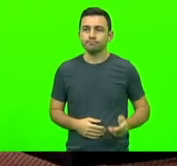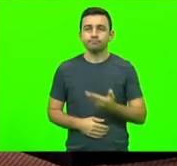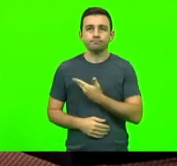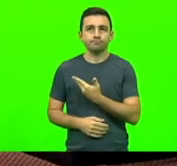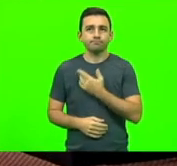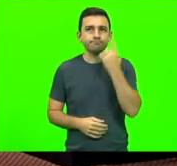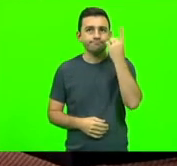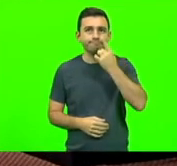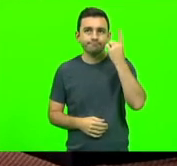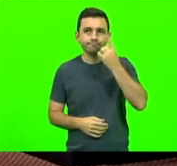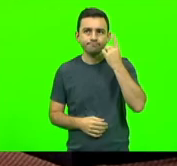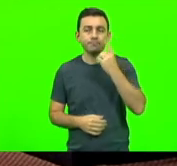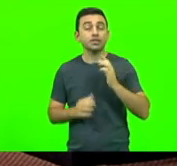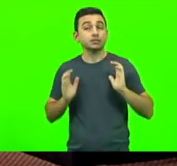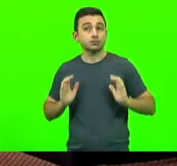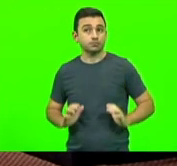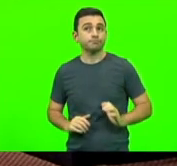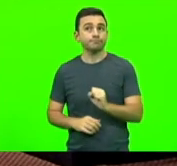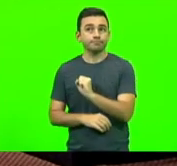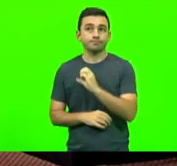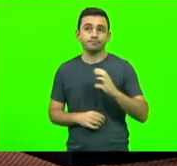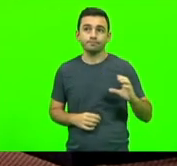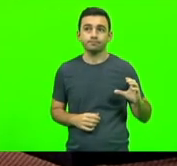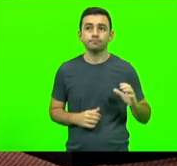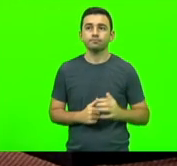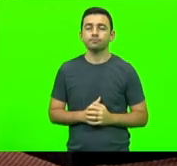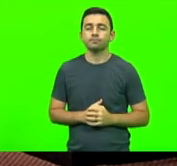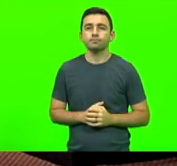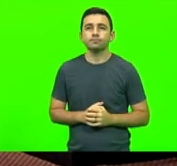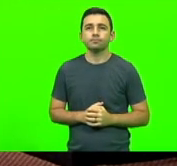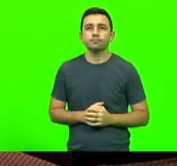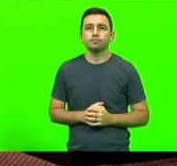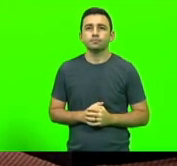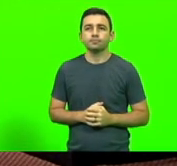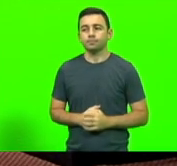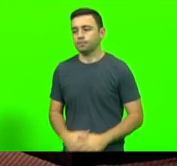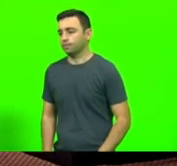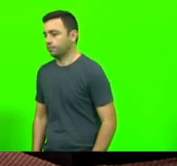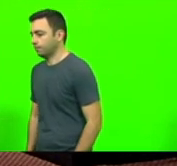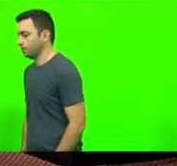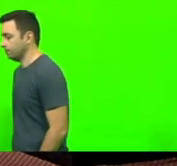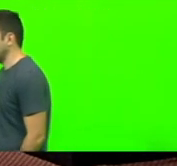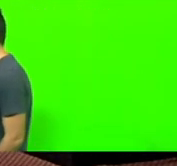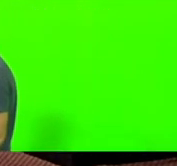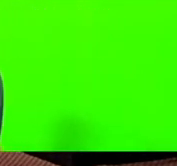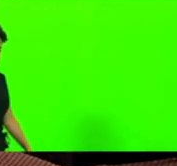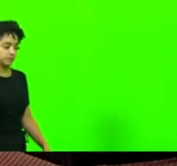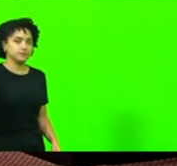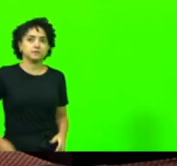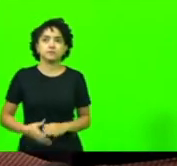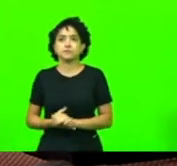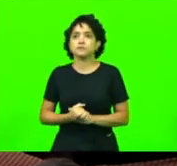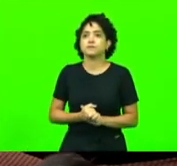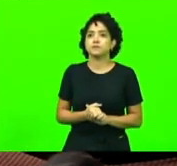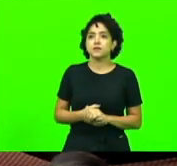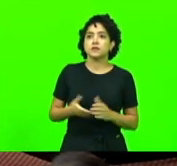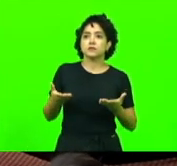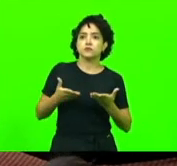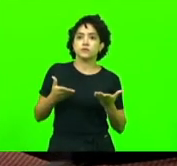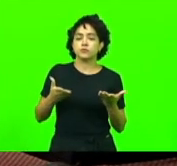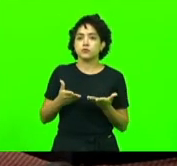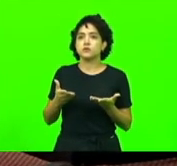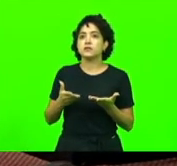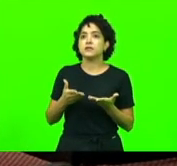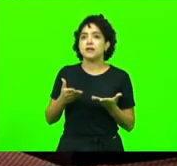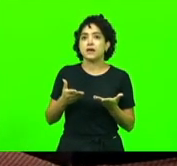deputados, cidadãos catarinenses. Olha, eu tive a oportunidade na minha vida